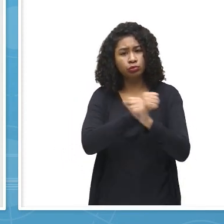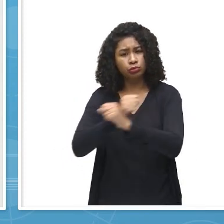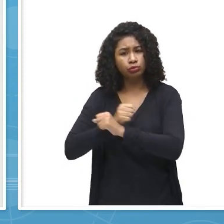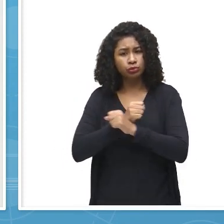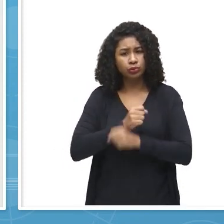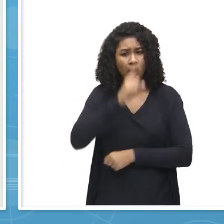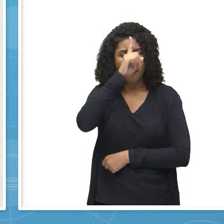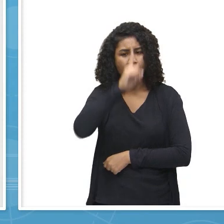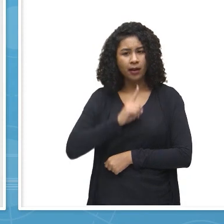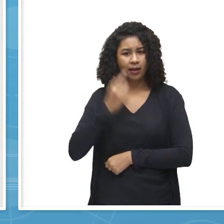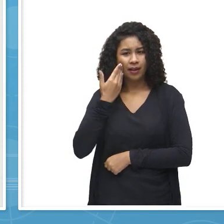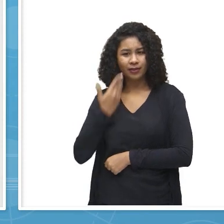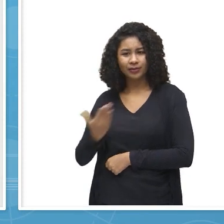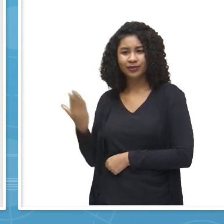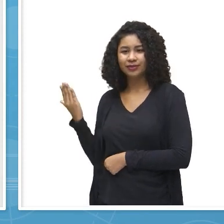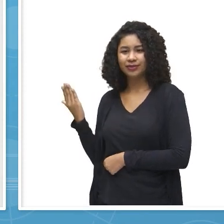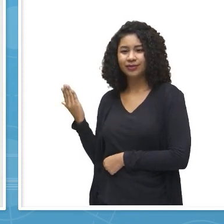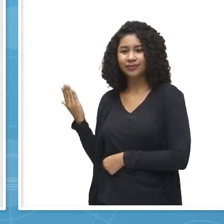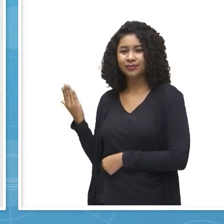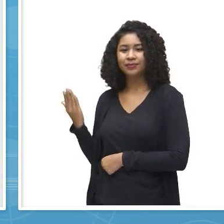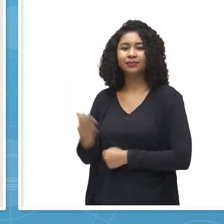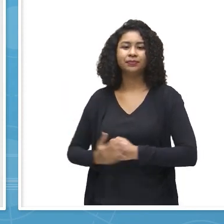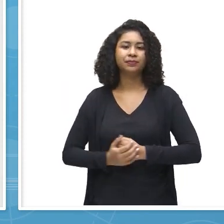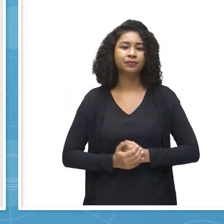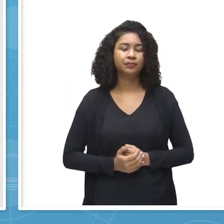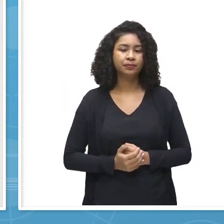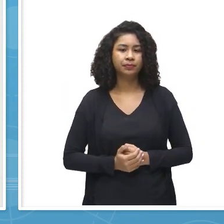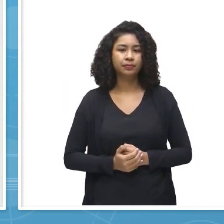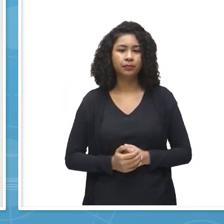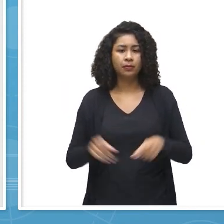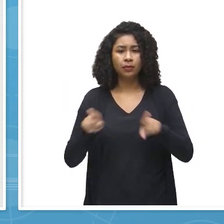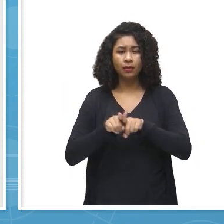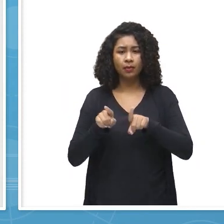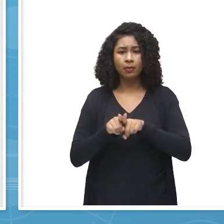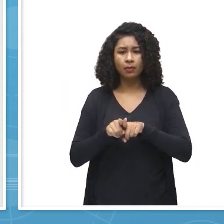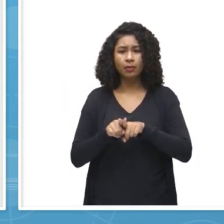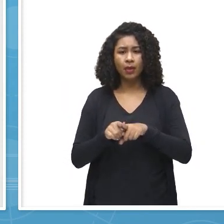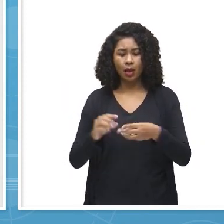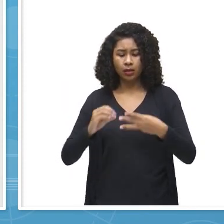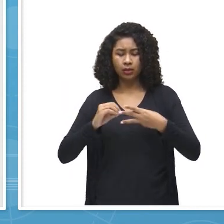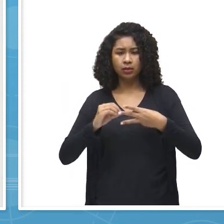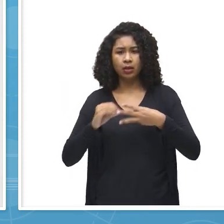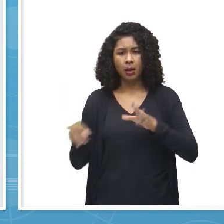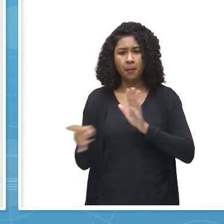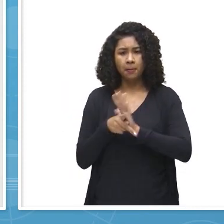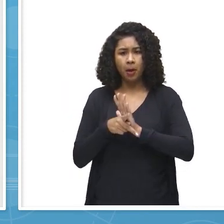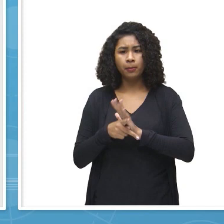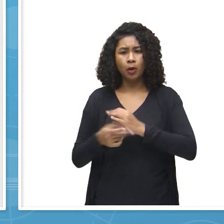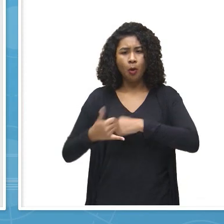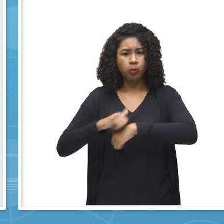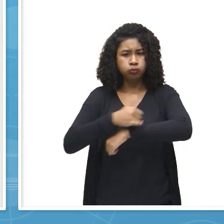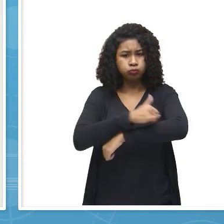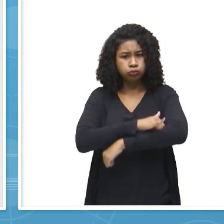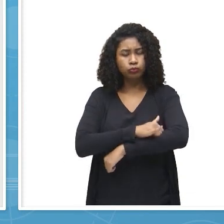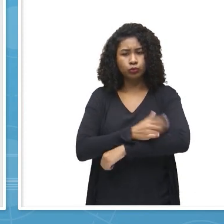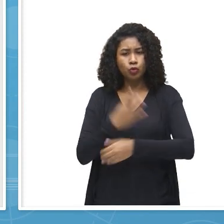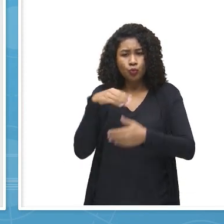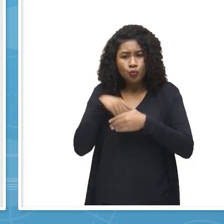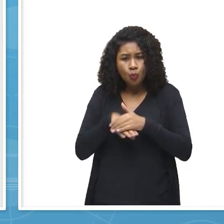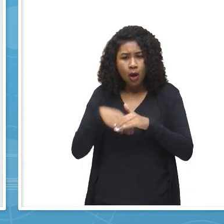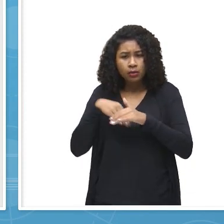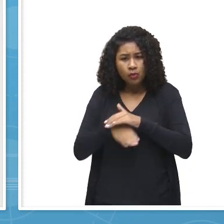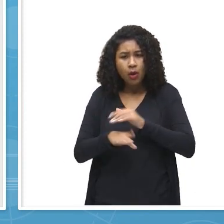nosso corpo, ali do nosso tecido. Temos aqui as células de gordura também, que armazenam energia, protegem contra